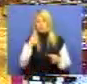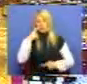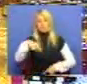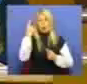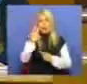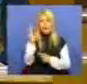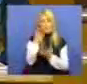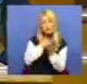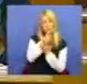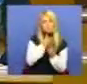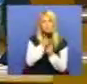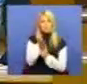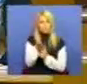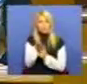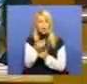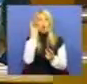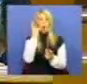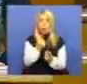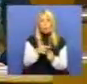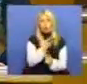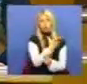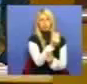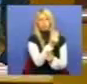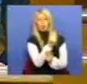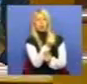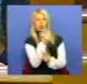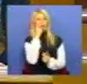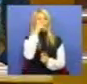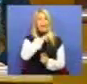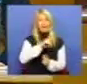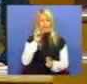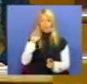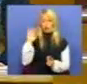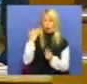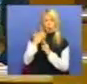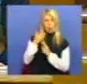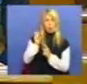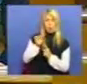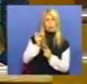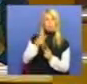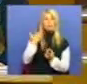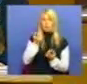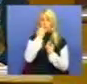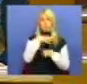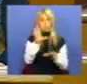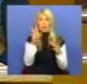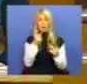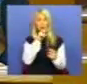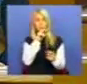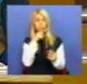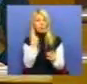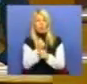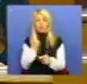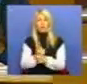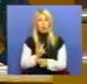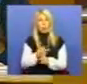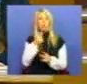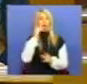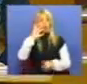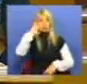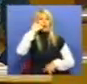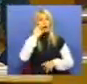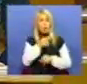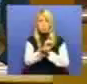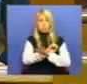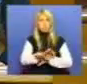tendências divergentes. Uma tendência dos muitos, a quem nos últimos anos houve uma perda de poder de compra, a que houve o risco de empobrecer.